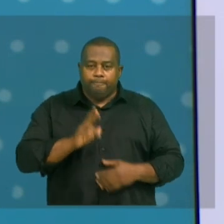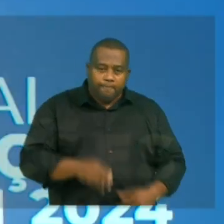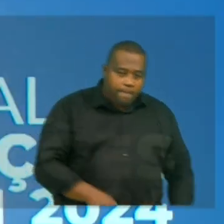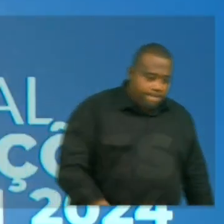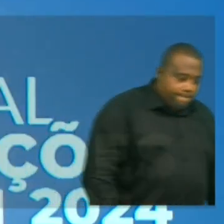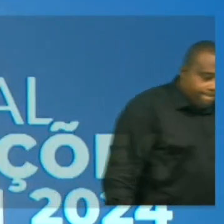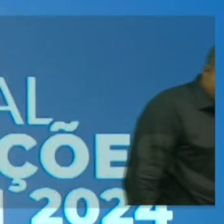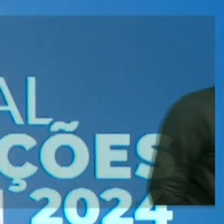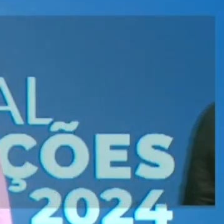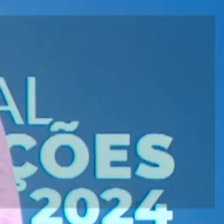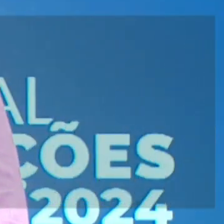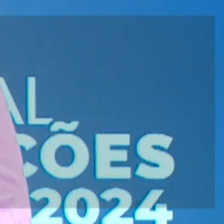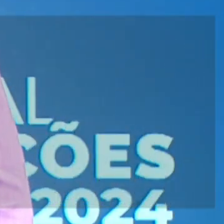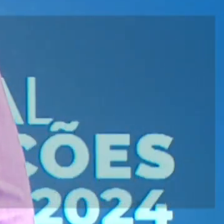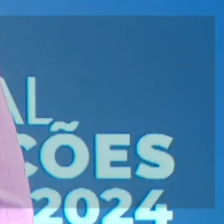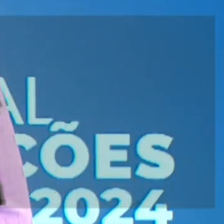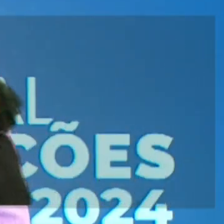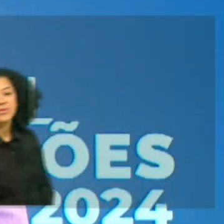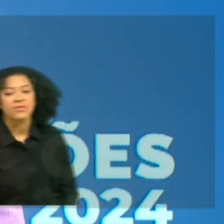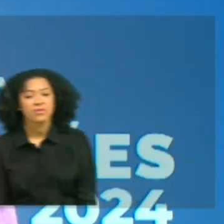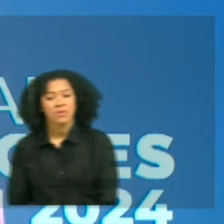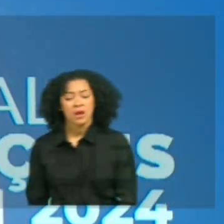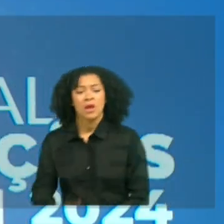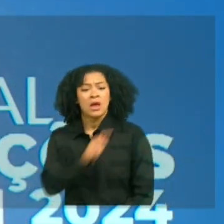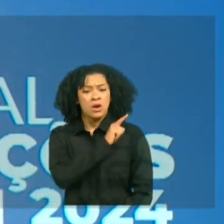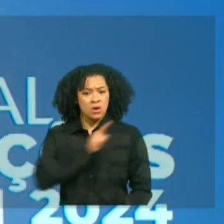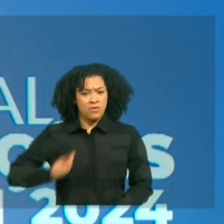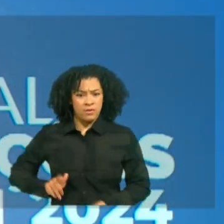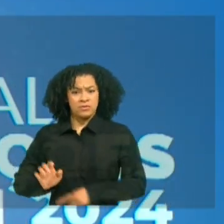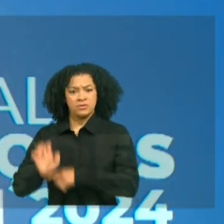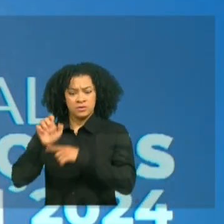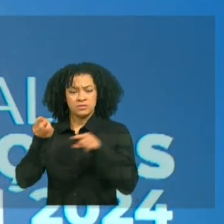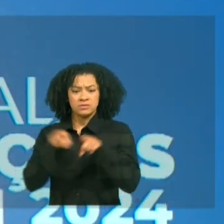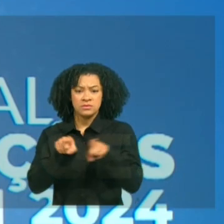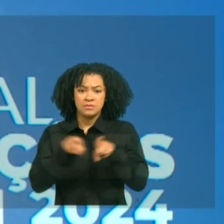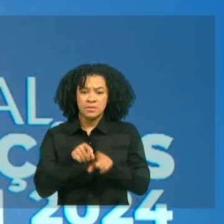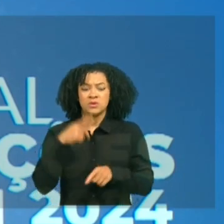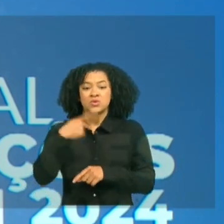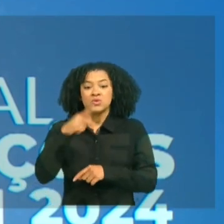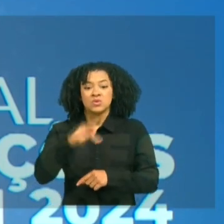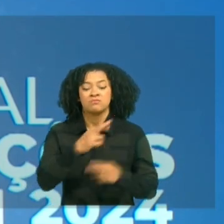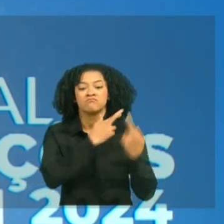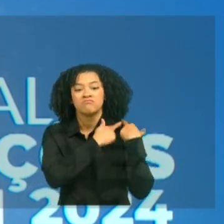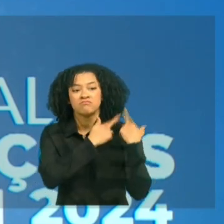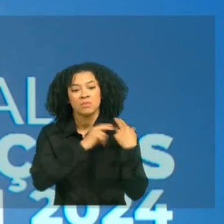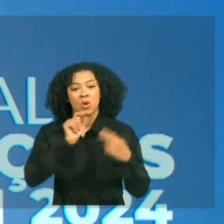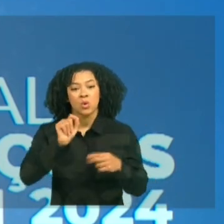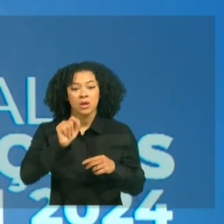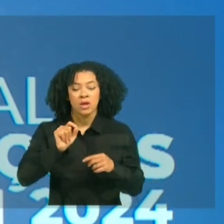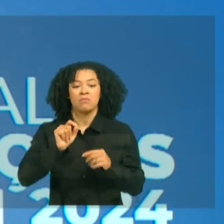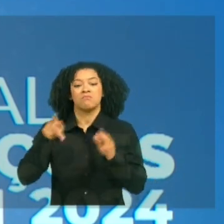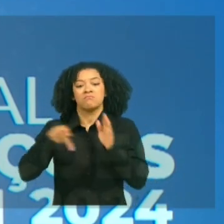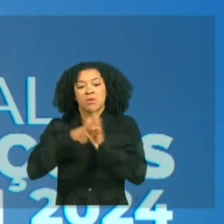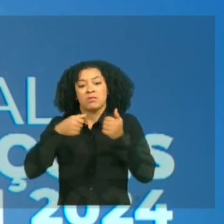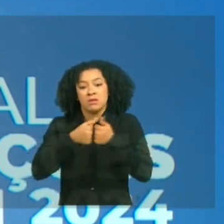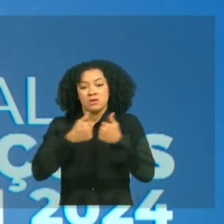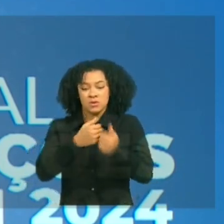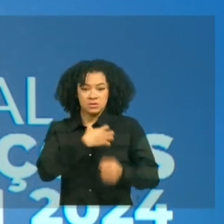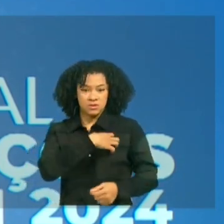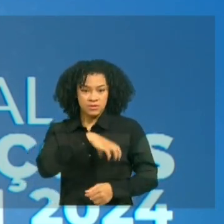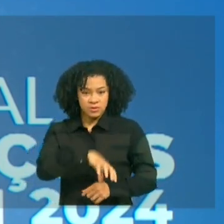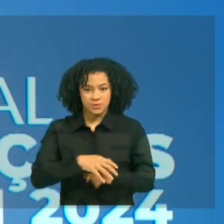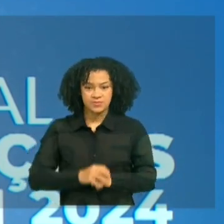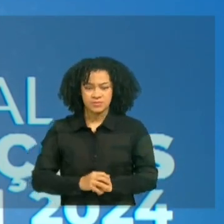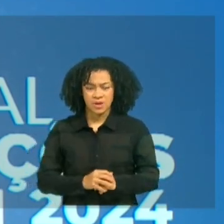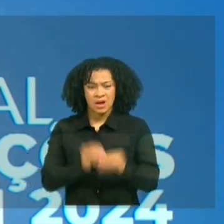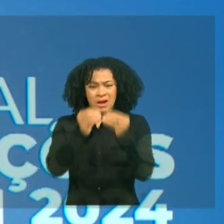é o governo do estado também tem sua responsabilidade no car do transporte de de Salvador quando